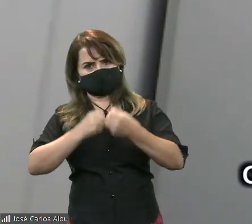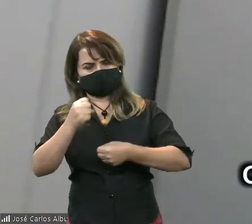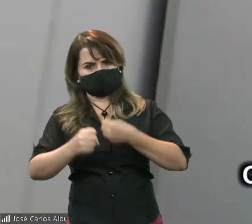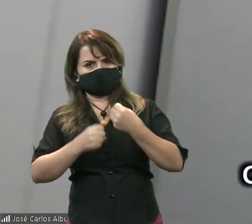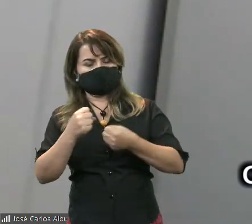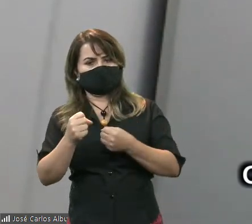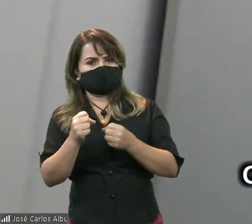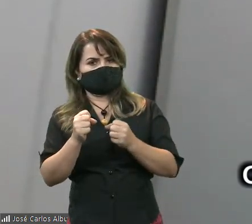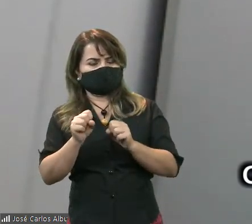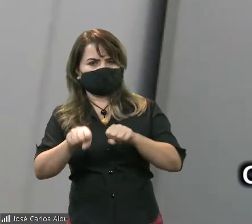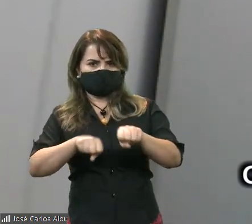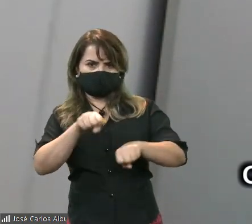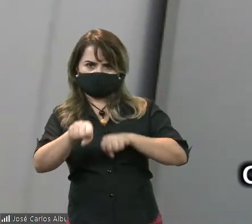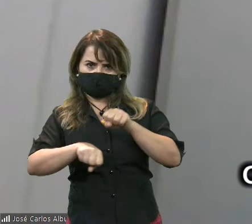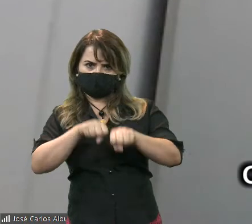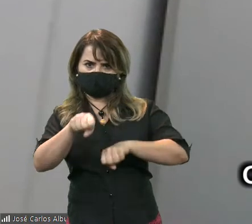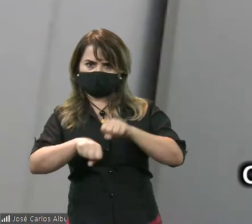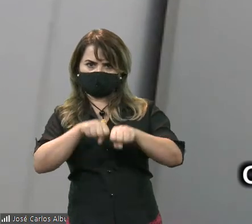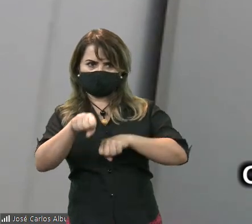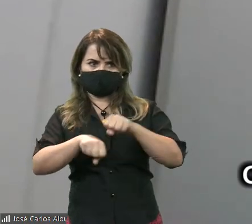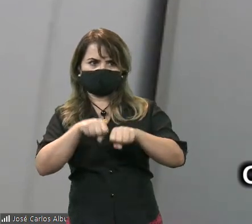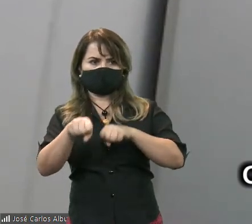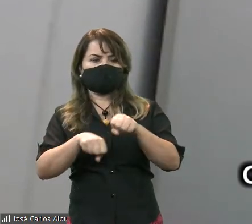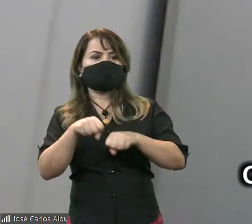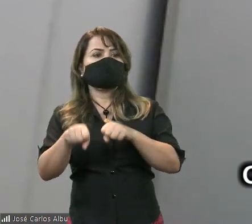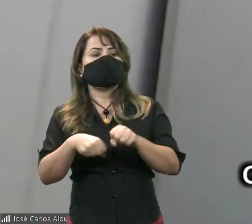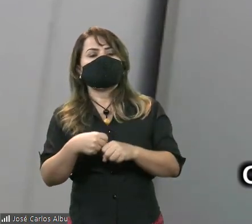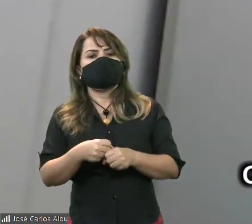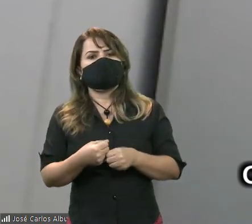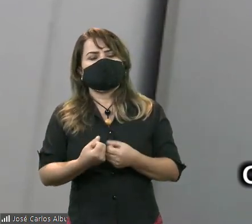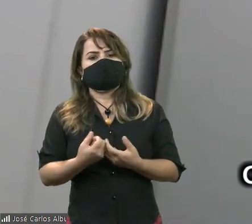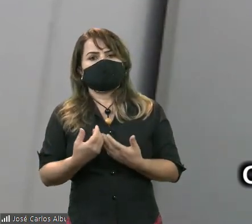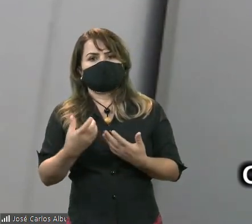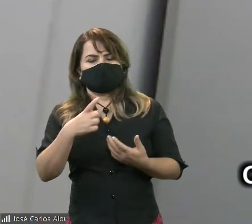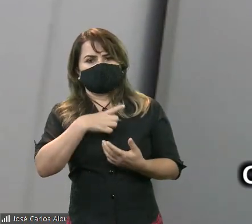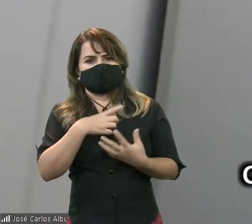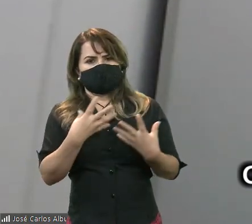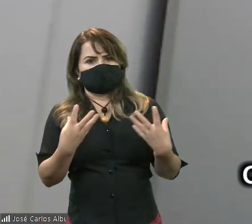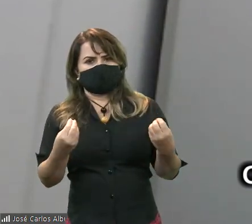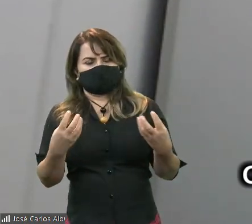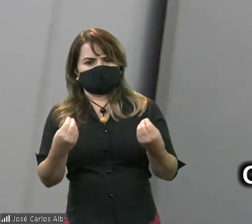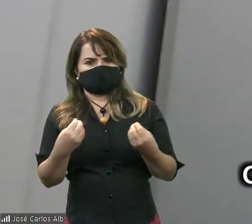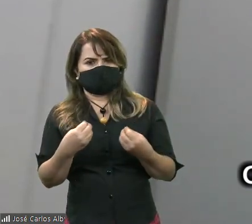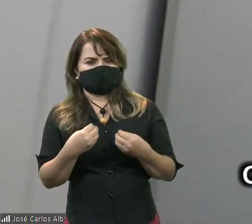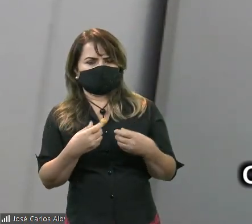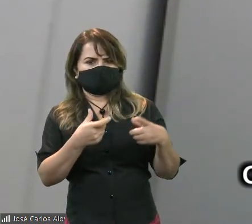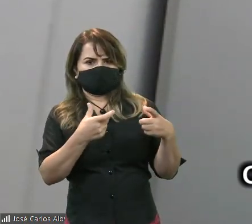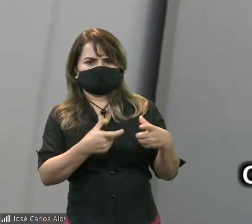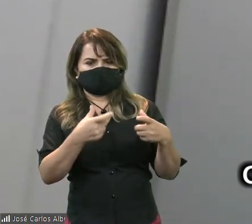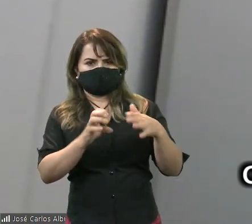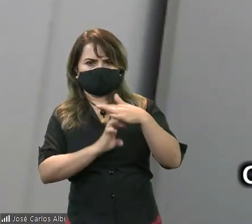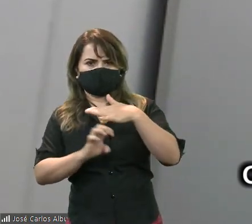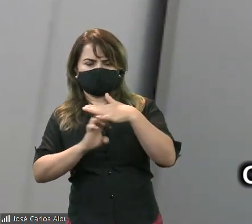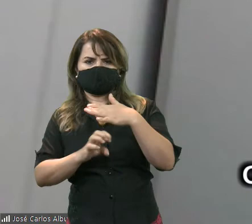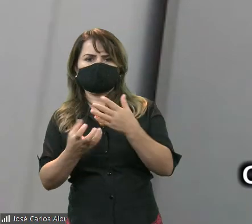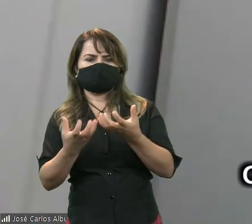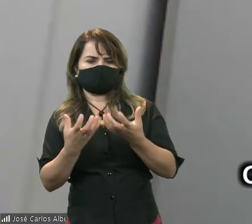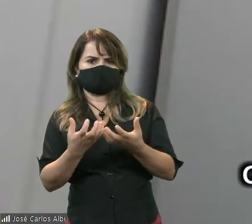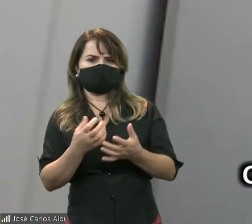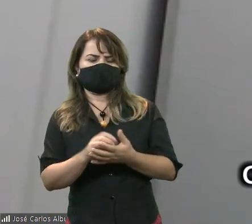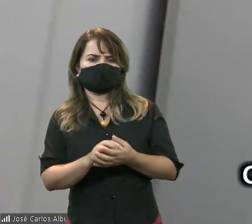globalização gera uma disputa grande pelos mercados. As ciclovias, transporte público